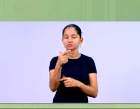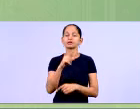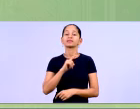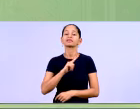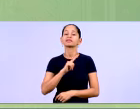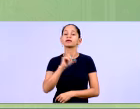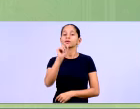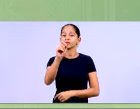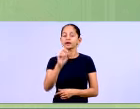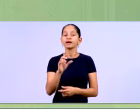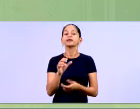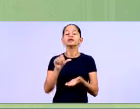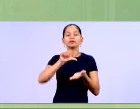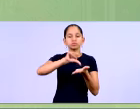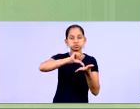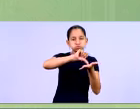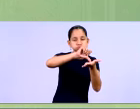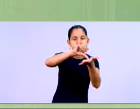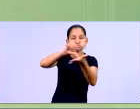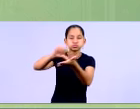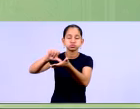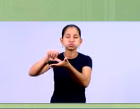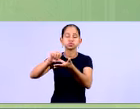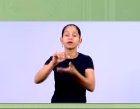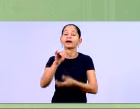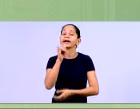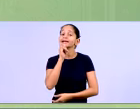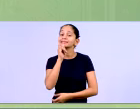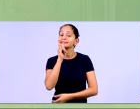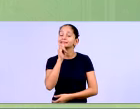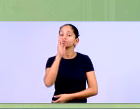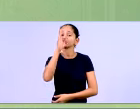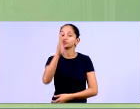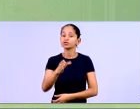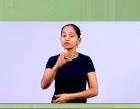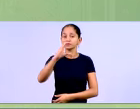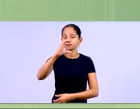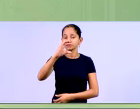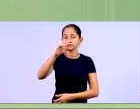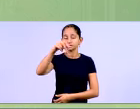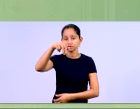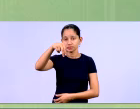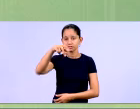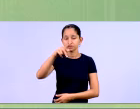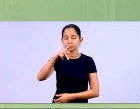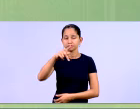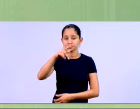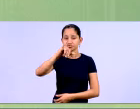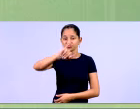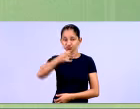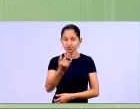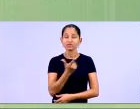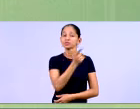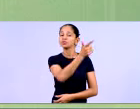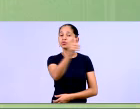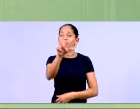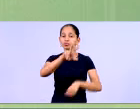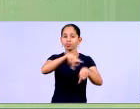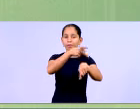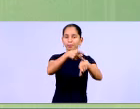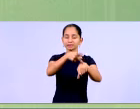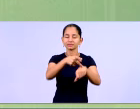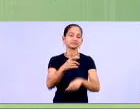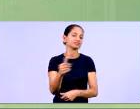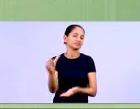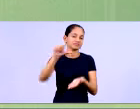agência, representação no país de pessoa jurídica que tenha sede no exterior. Então, uma filial aqui